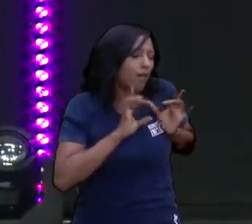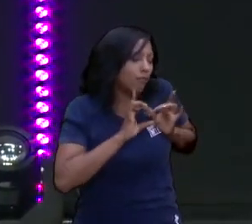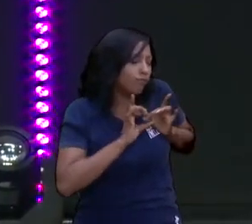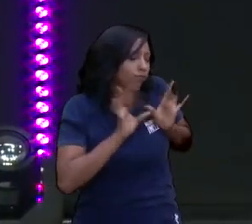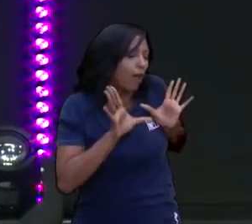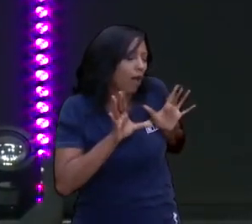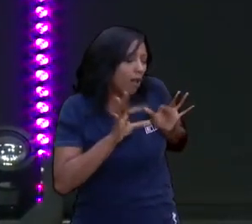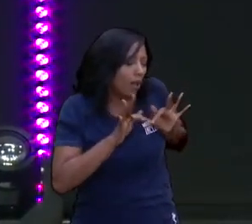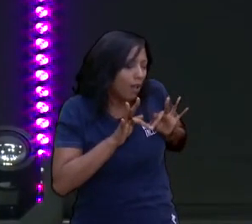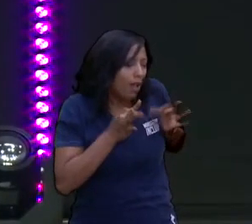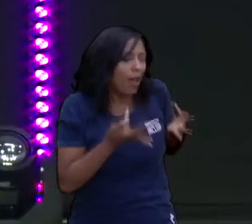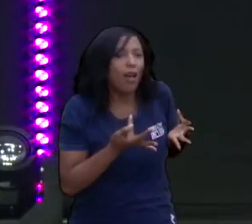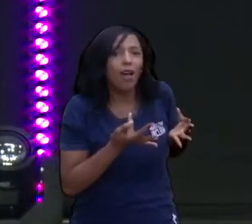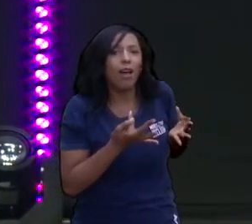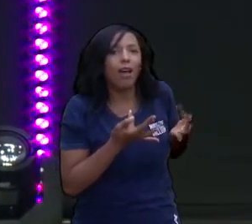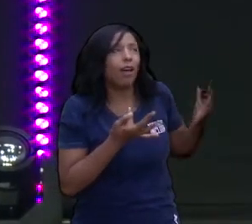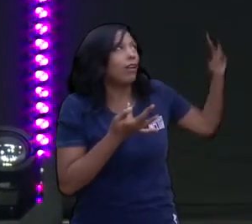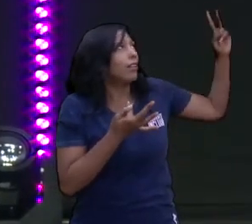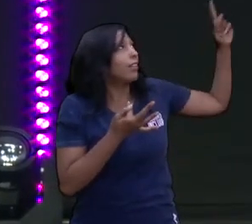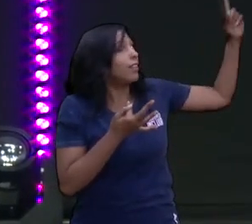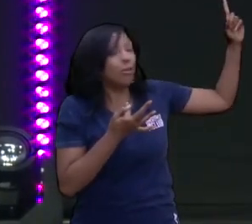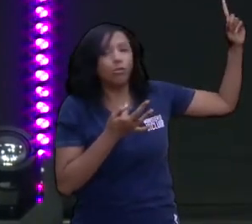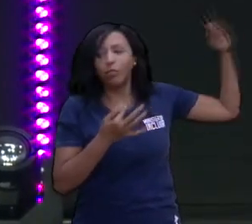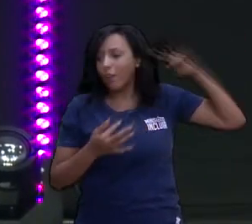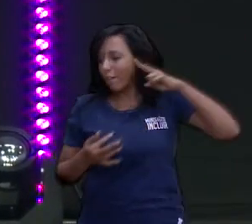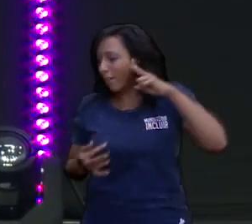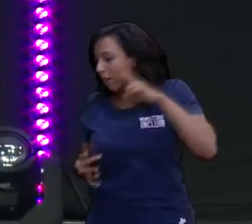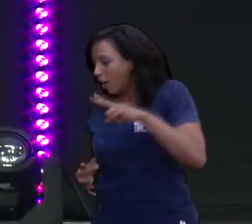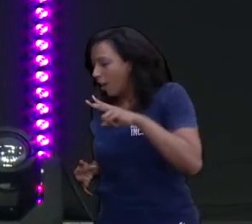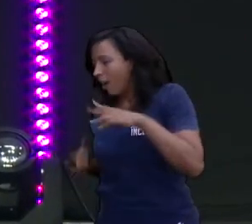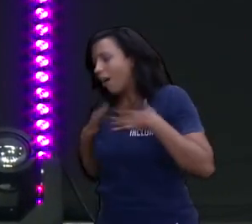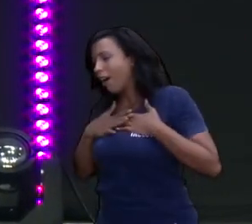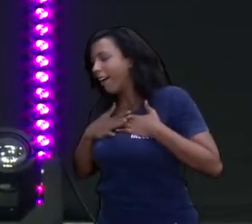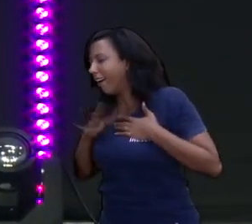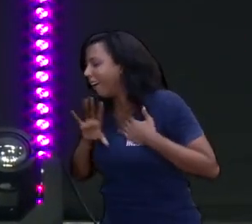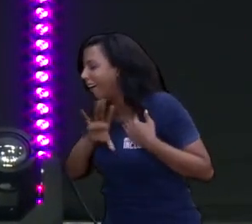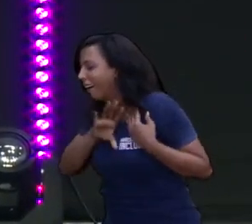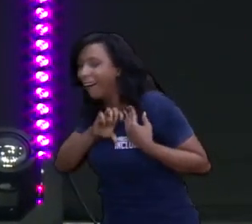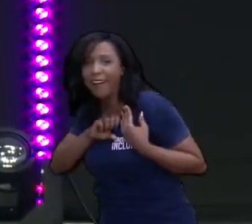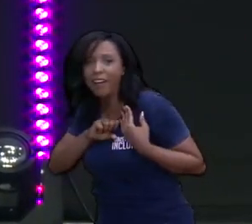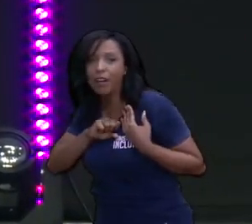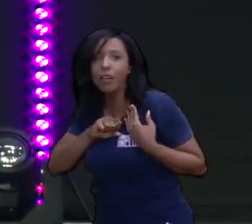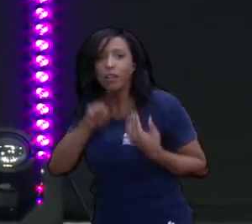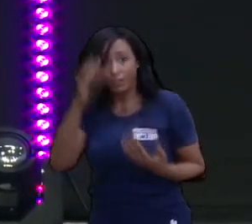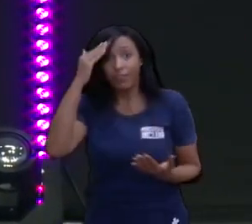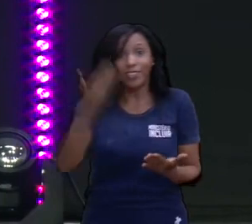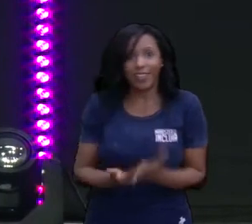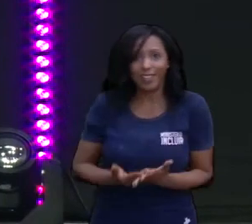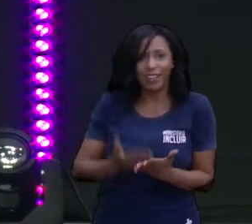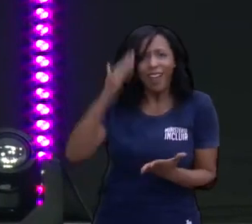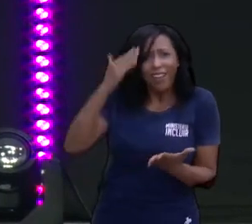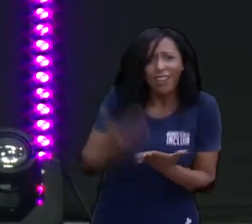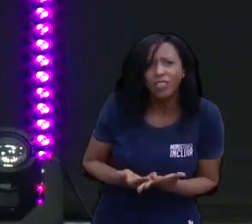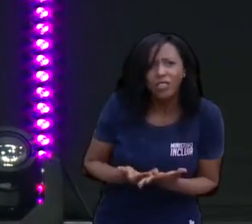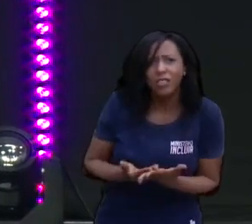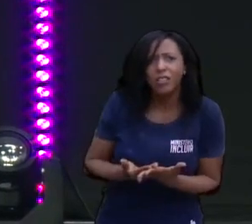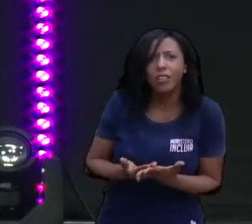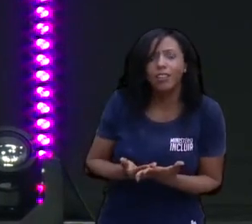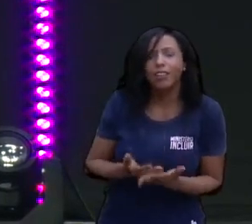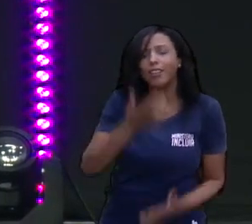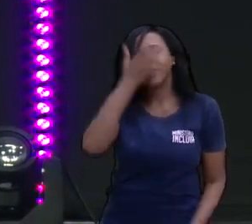independente do que já fez por que crê na justificação do Senhor eu creio glória a Deus glória a